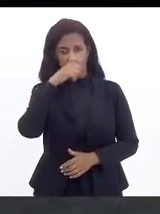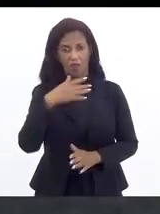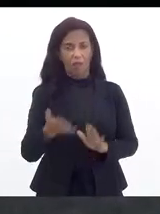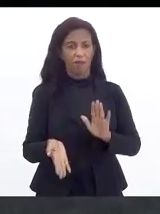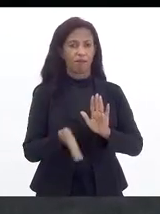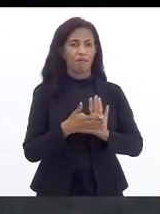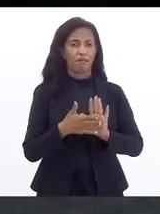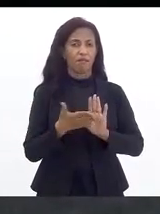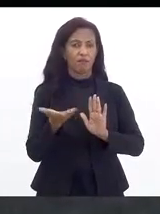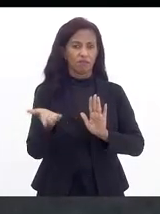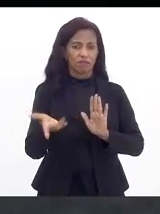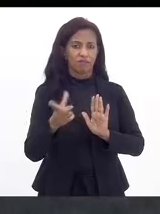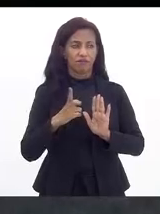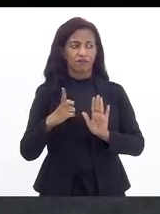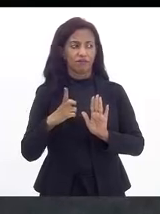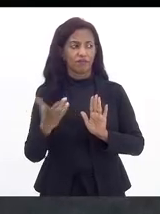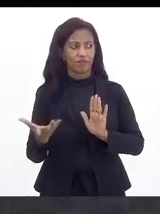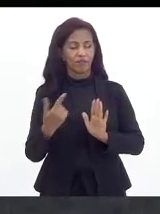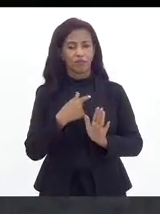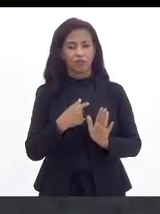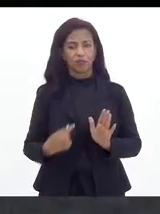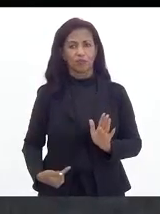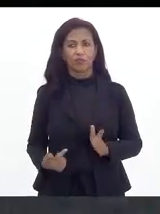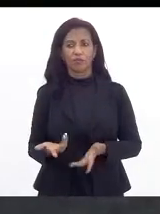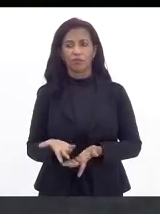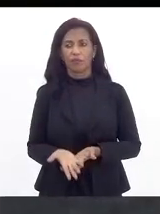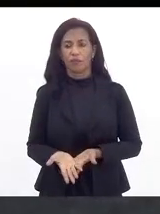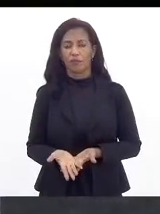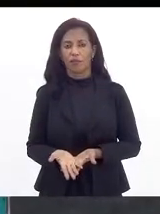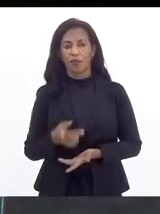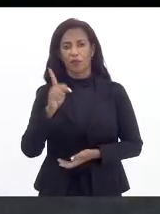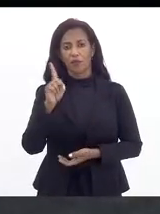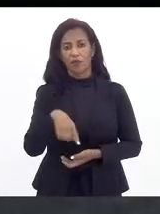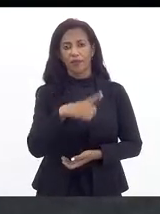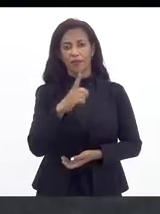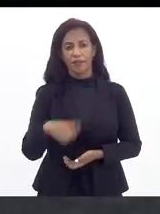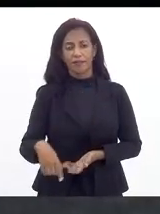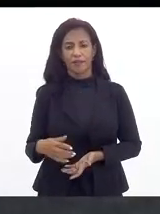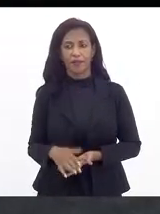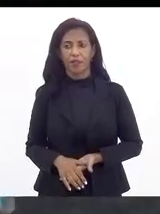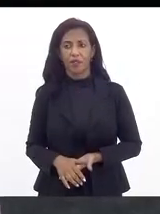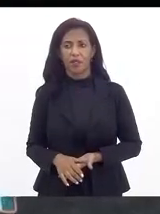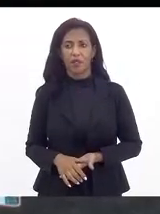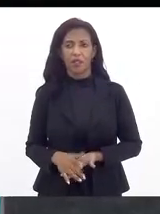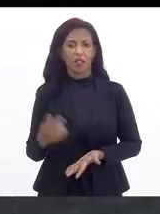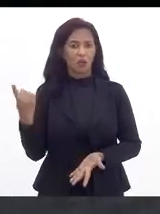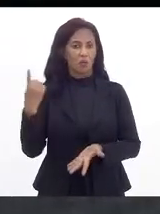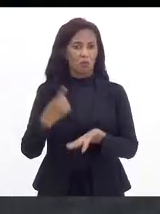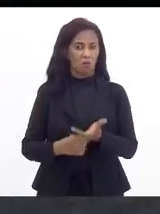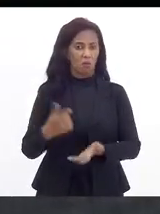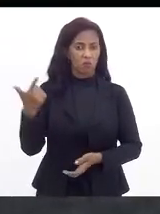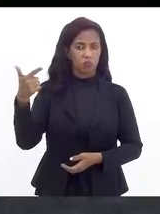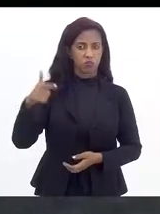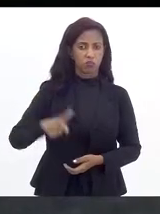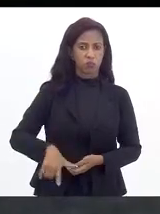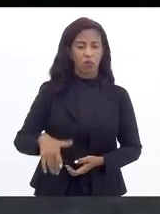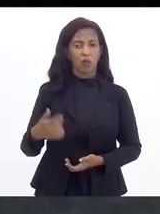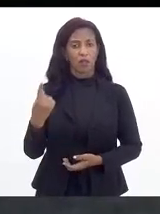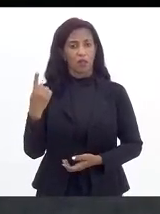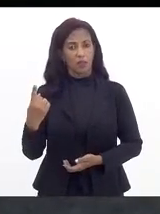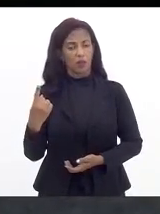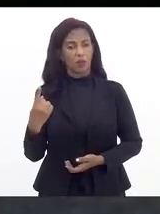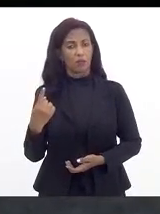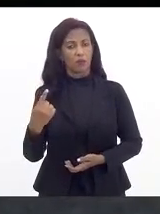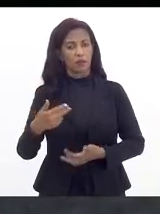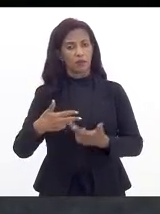pauta que a gente teria com o governador foi cancelada, não foi remarcada, e uma das